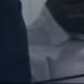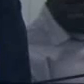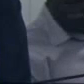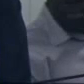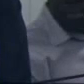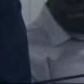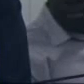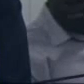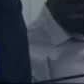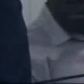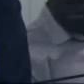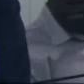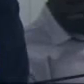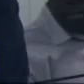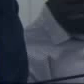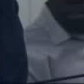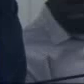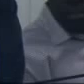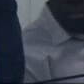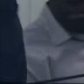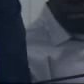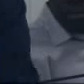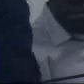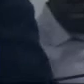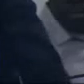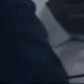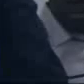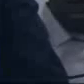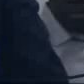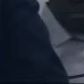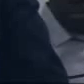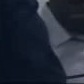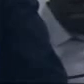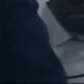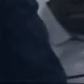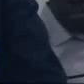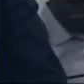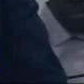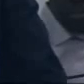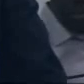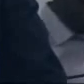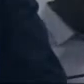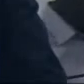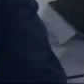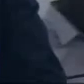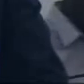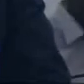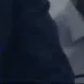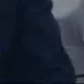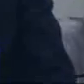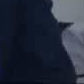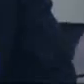um pouco isolada, esquecida, que não tem canalização,